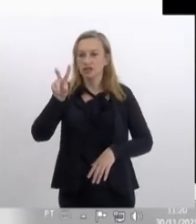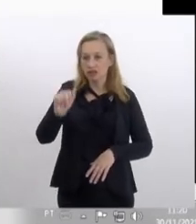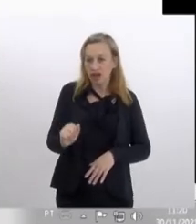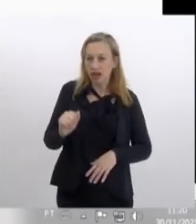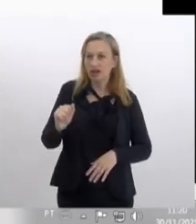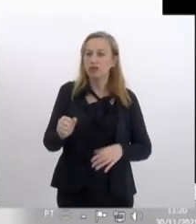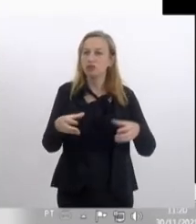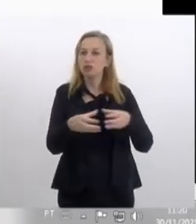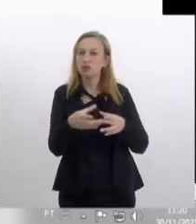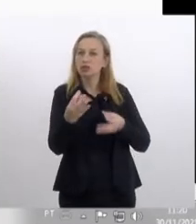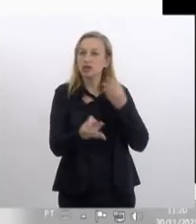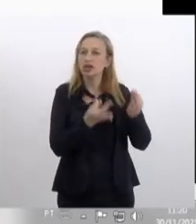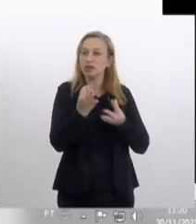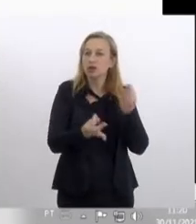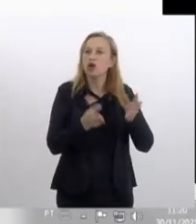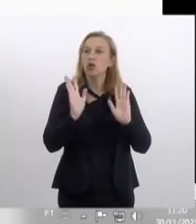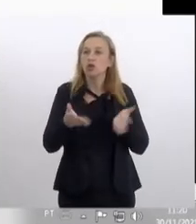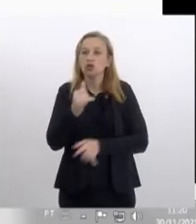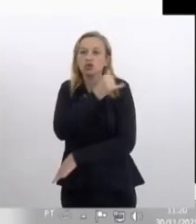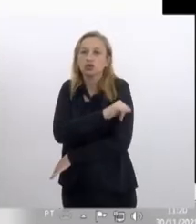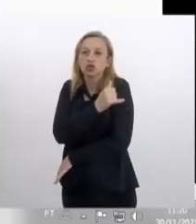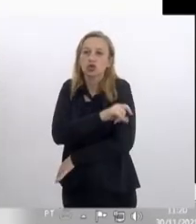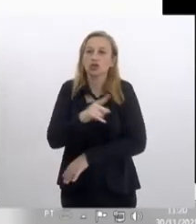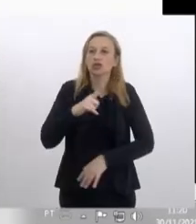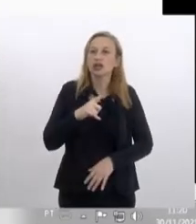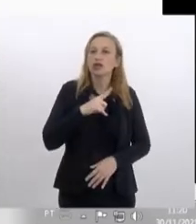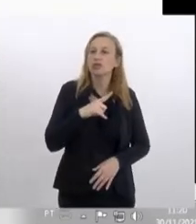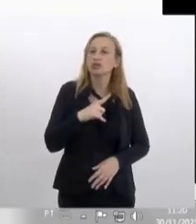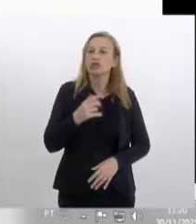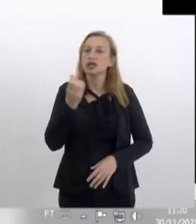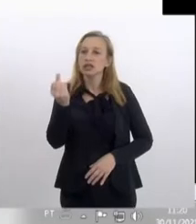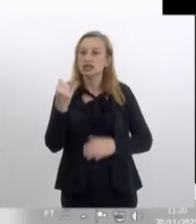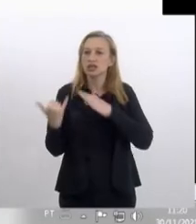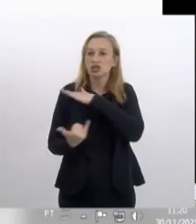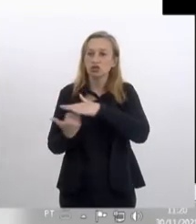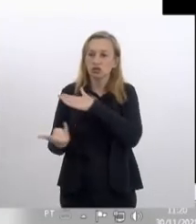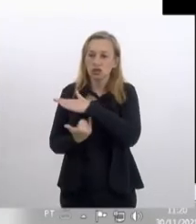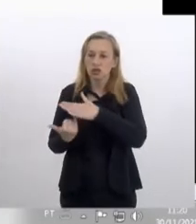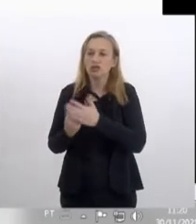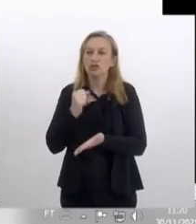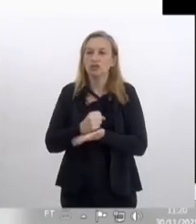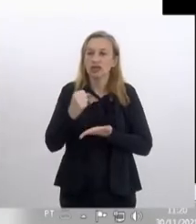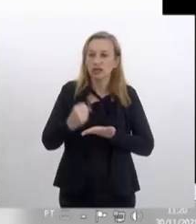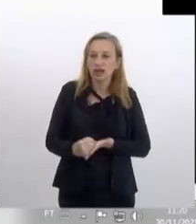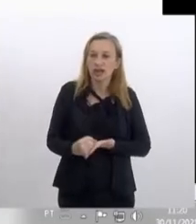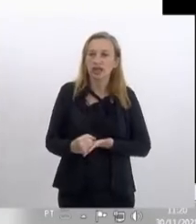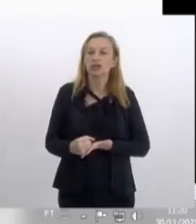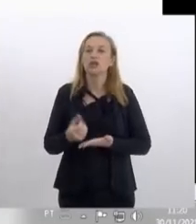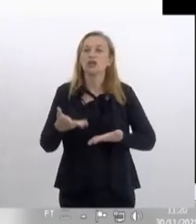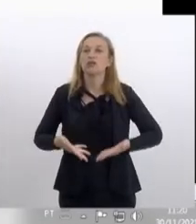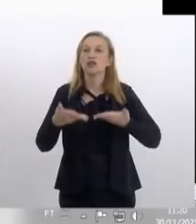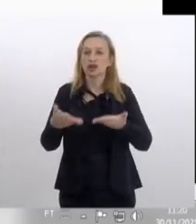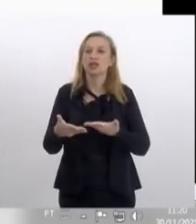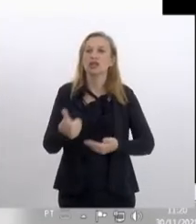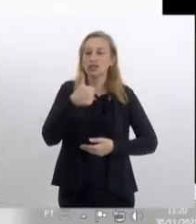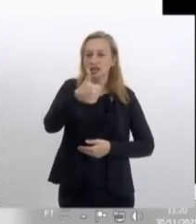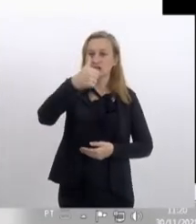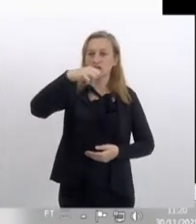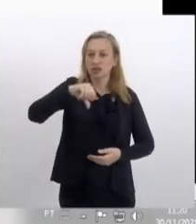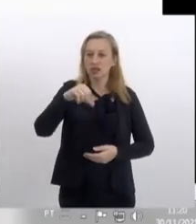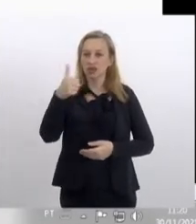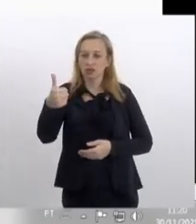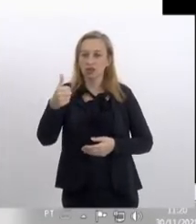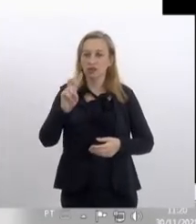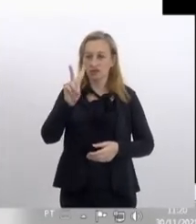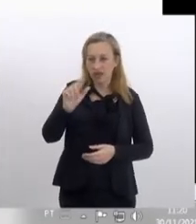comunidades terapêuticas. Hoje, no Rio de Janeiro, nós temos 6 instituições contratadas, oferecendo 191